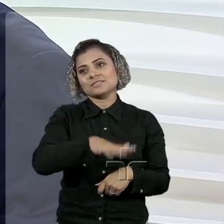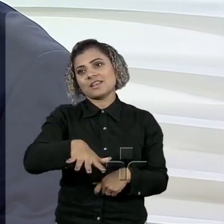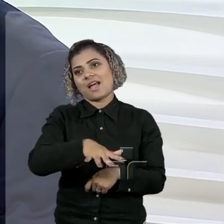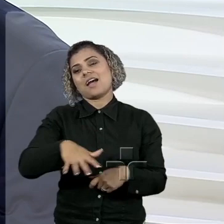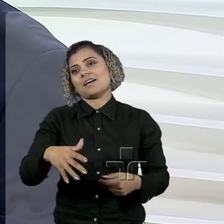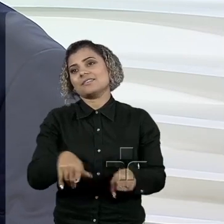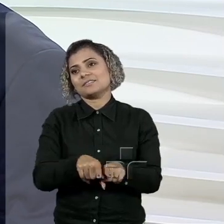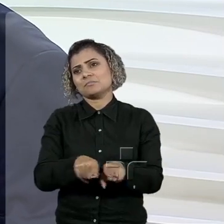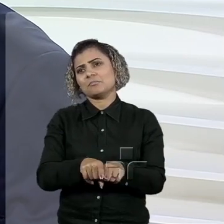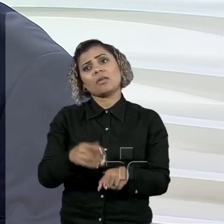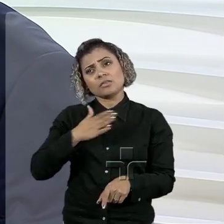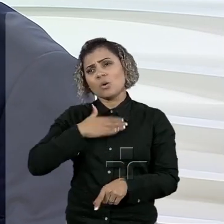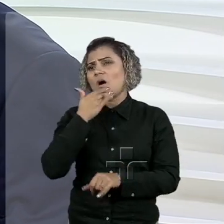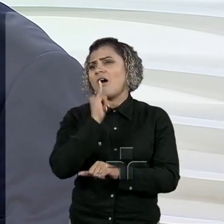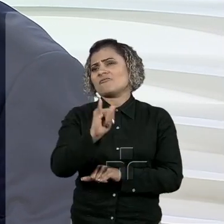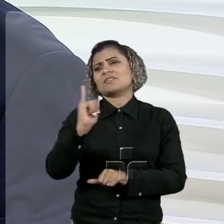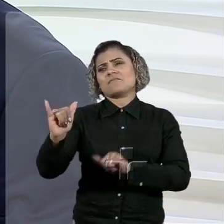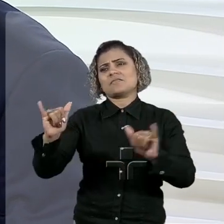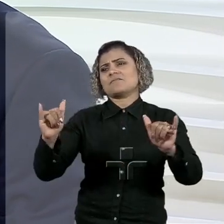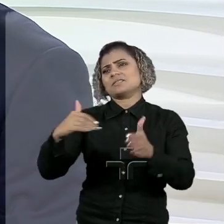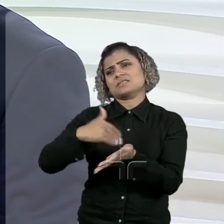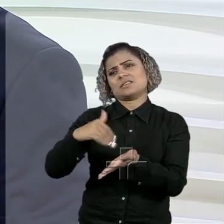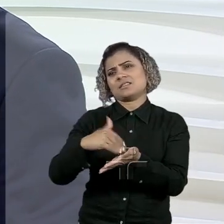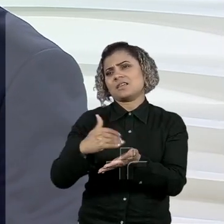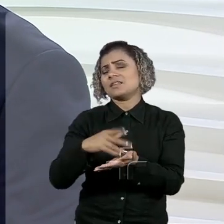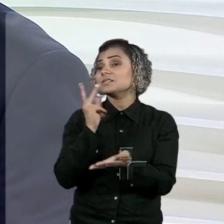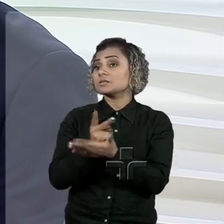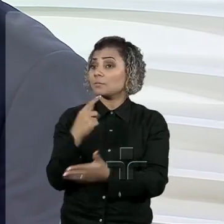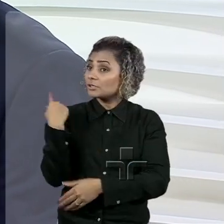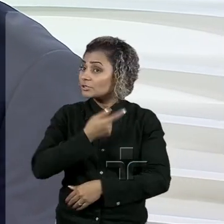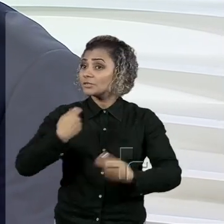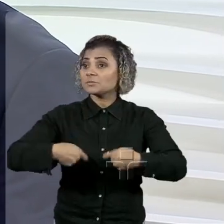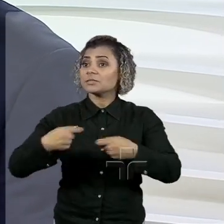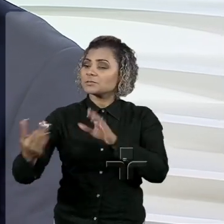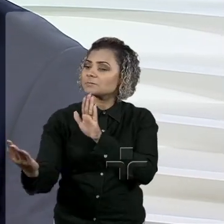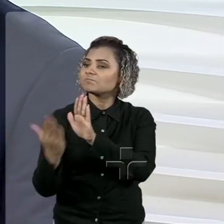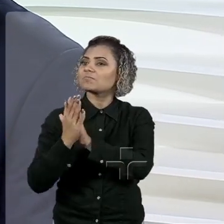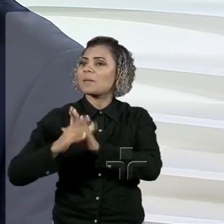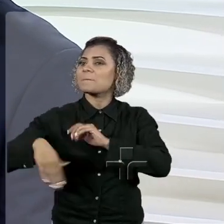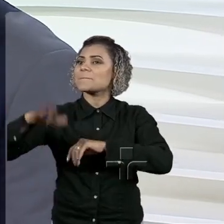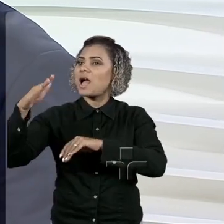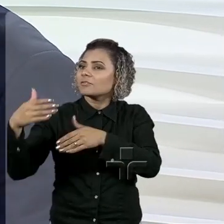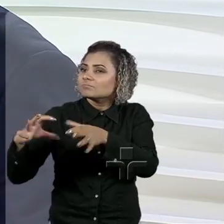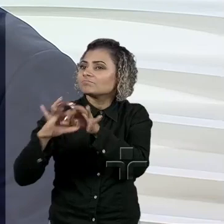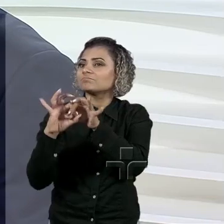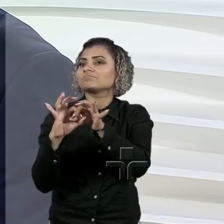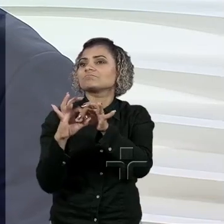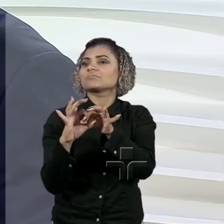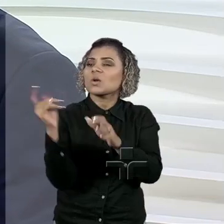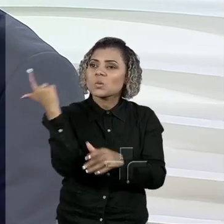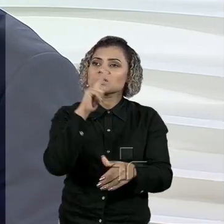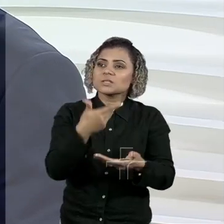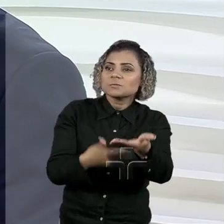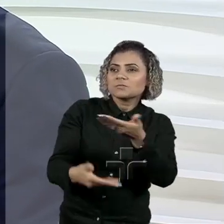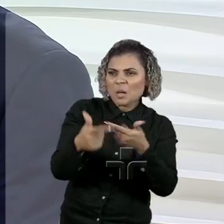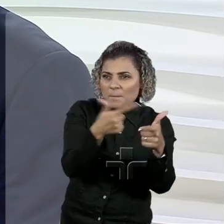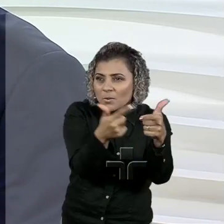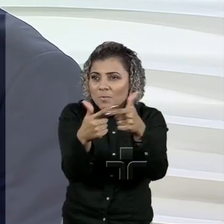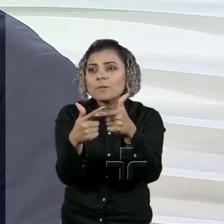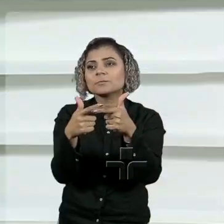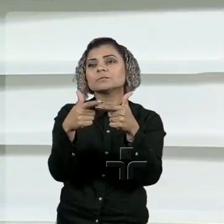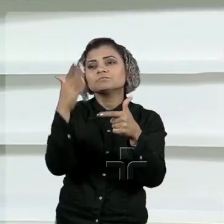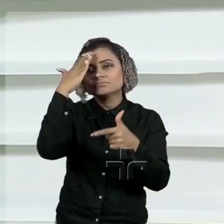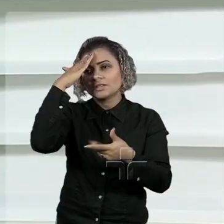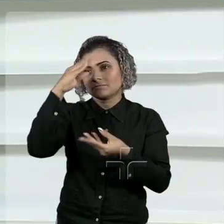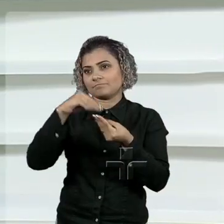rede, e eu falo isso muito para a equipe da Secretaria. A gente precisa estar mais próximo da ponta, vendo o que dá certo e vendo quais são os problemas e ouvindo as